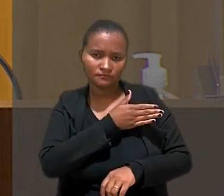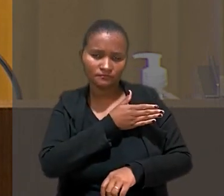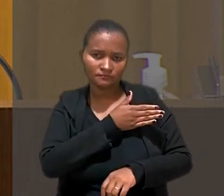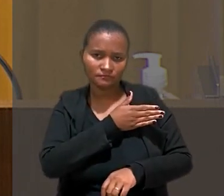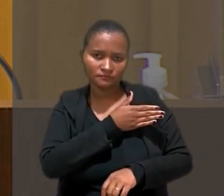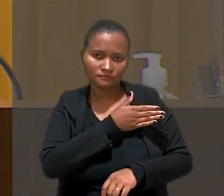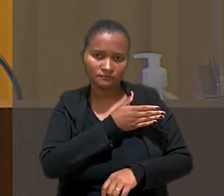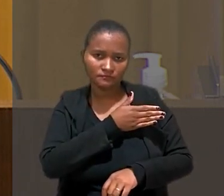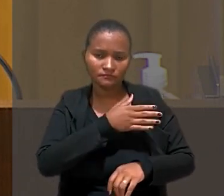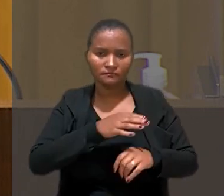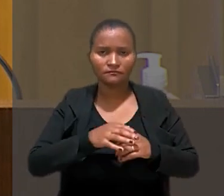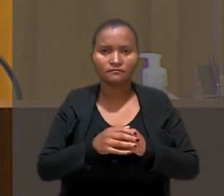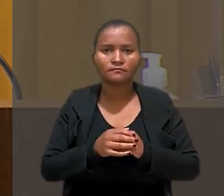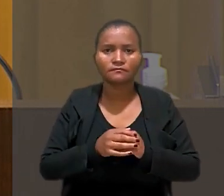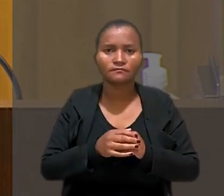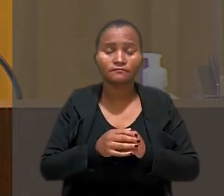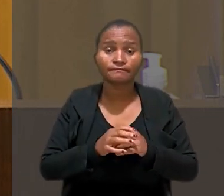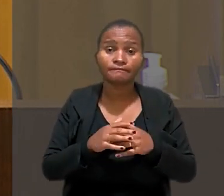discriminatória.